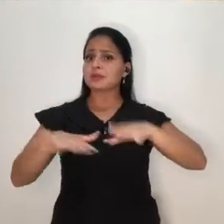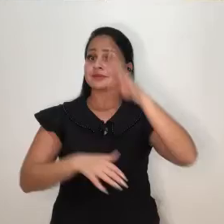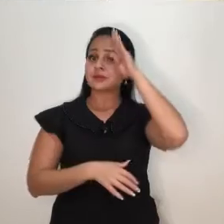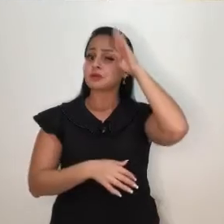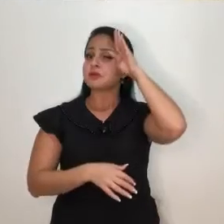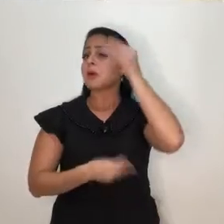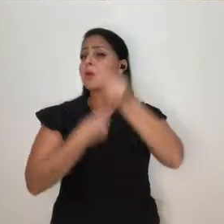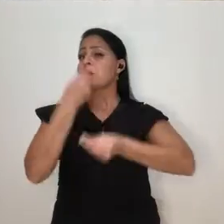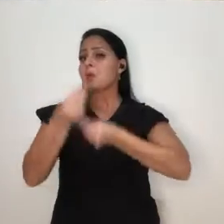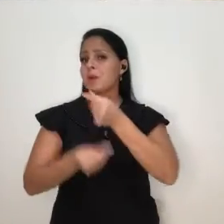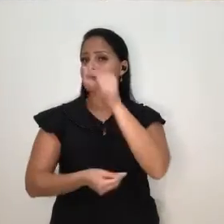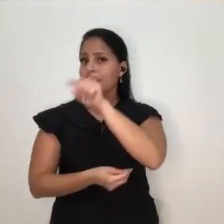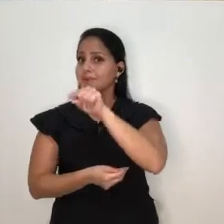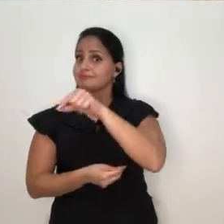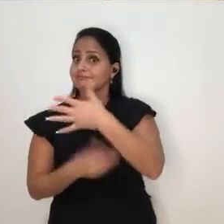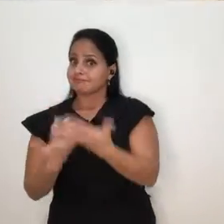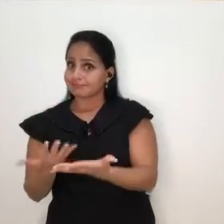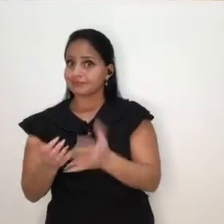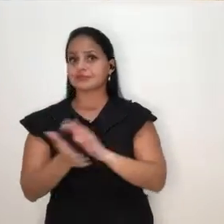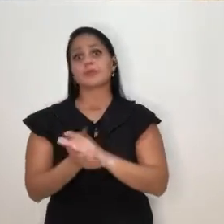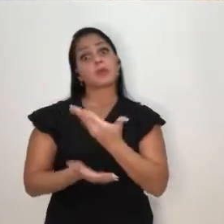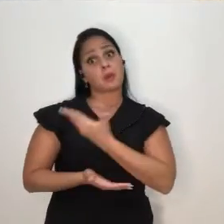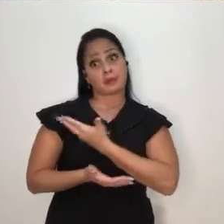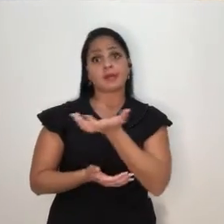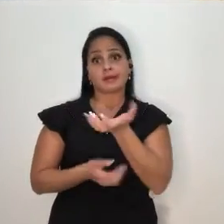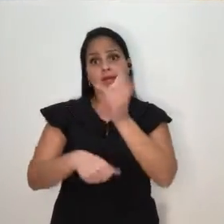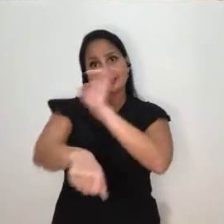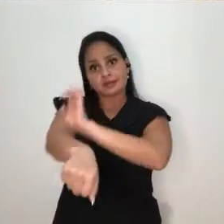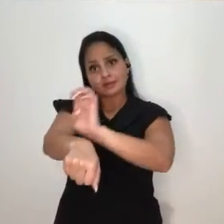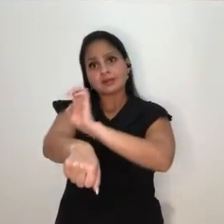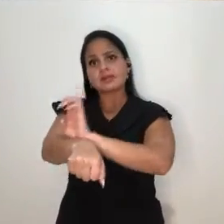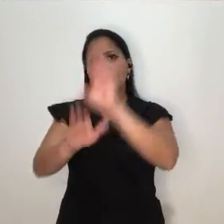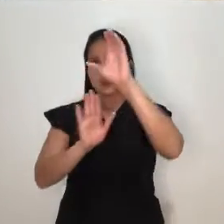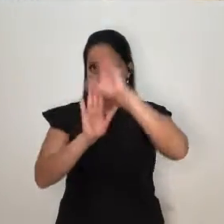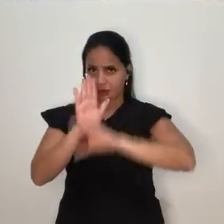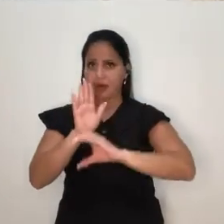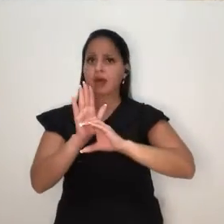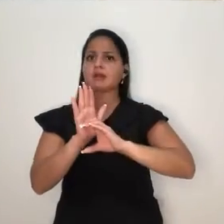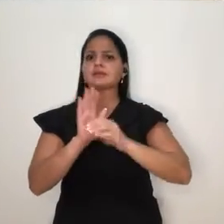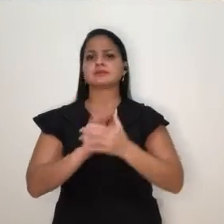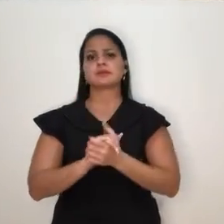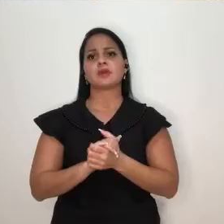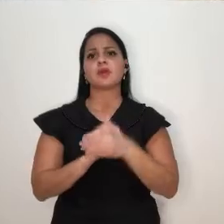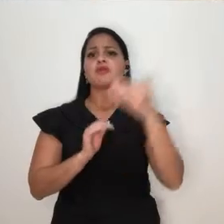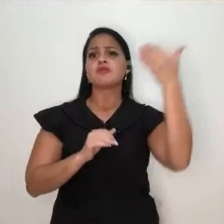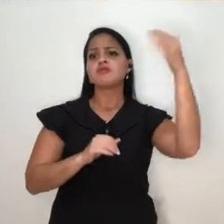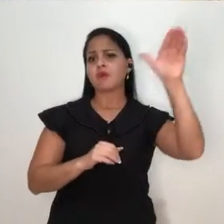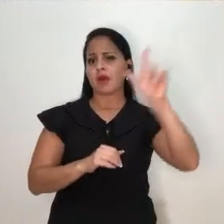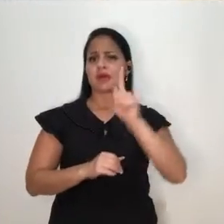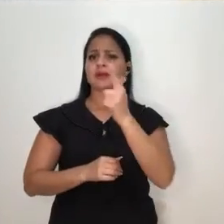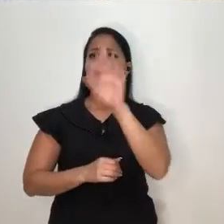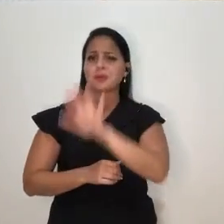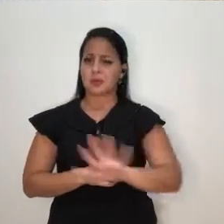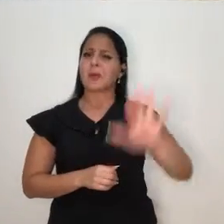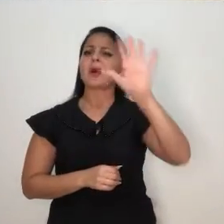UFG? Uma amiga minha, ela queria fazer estágio curricular fora de